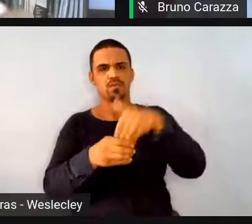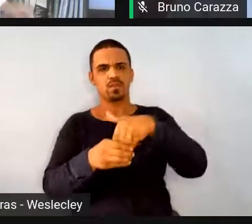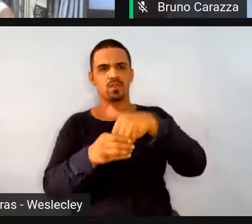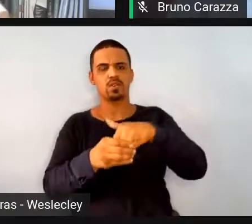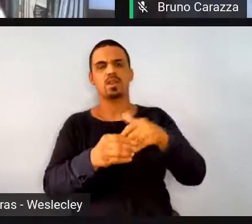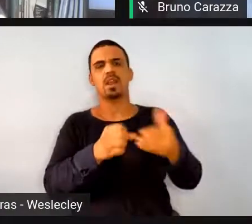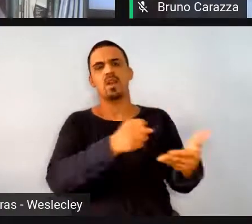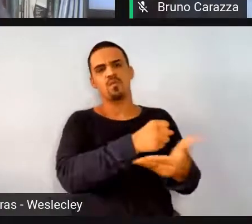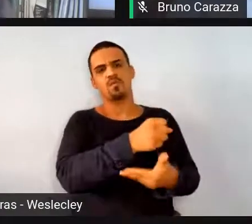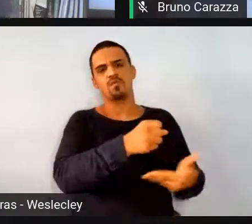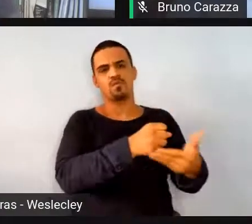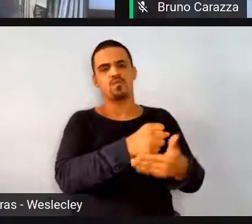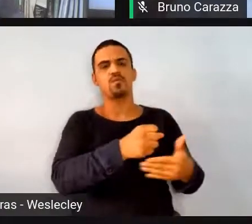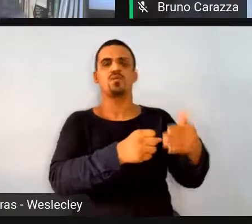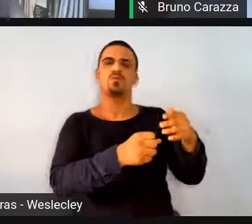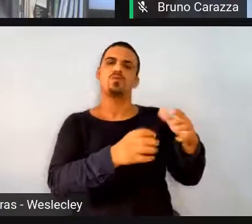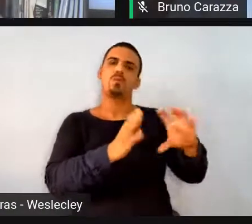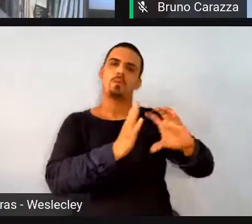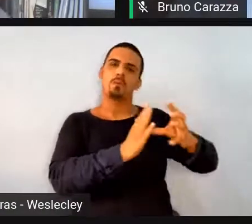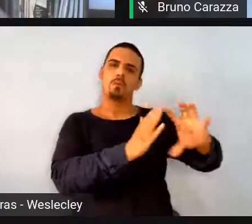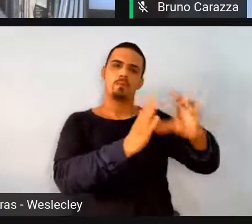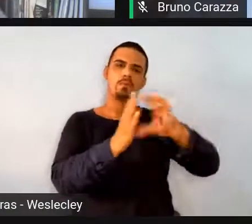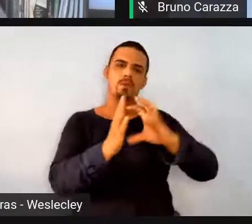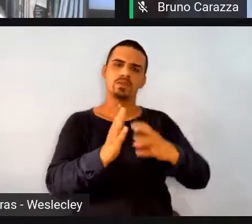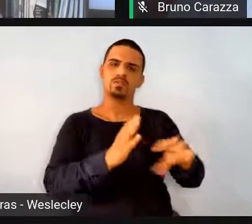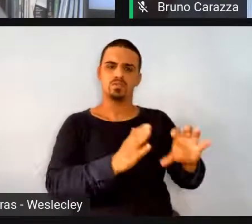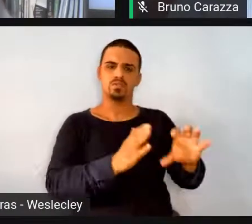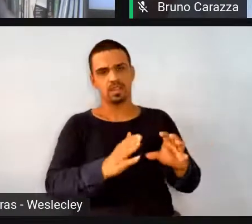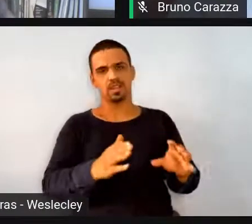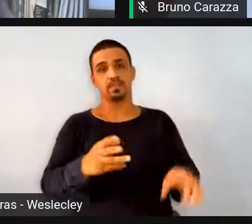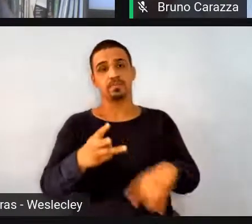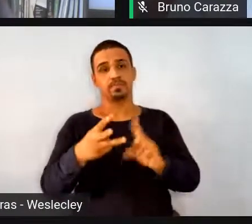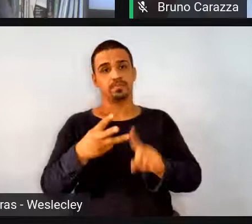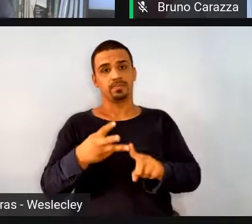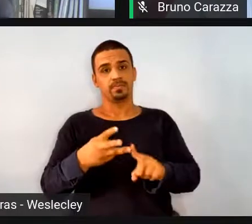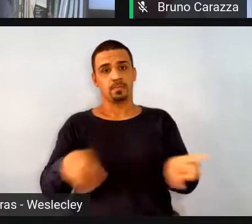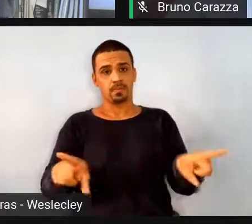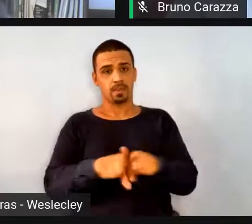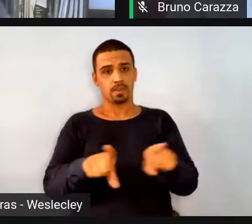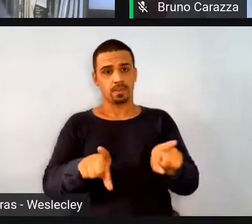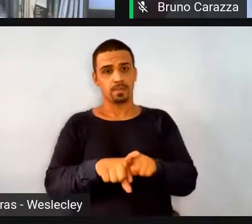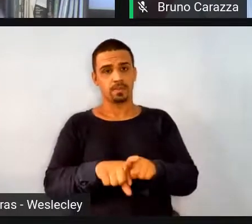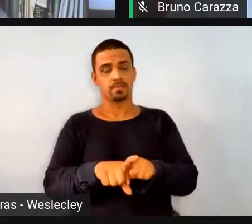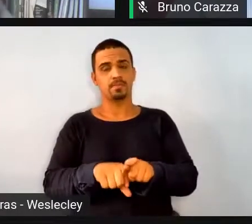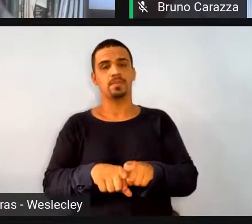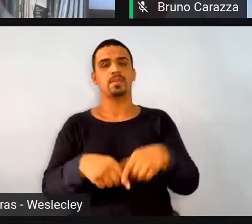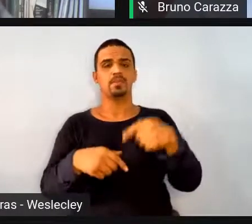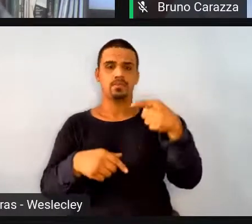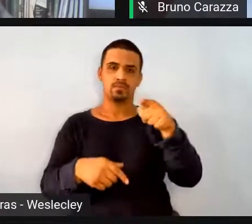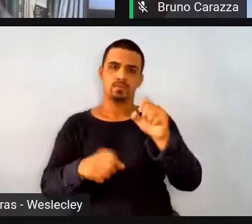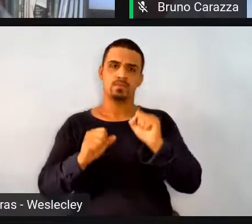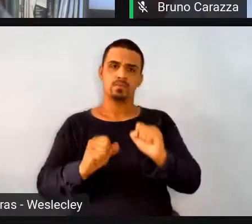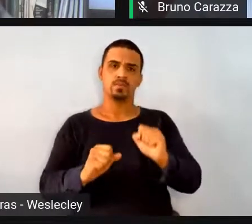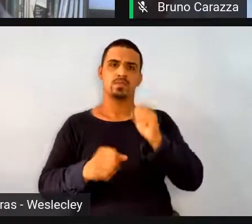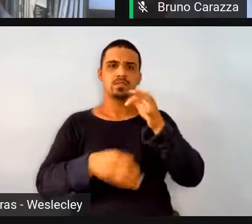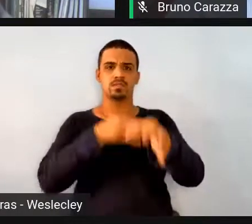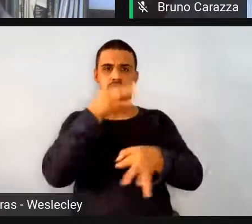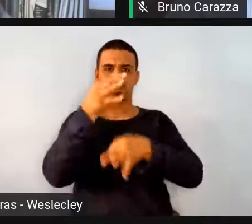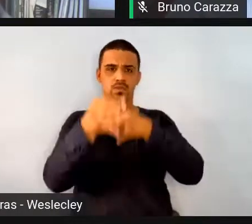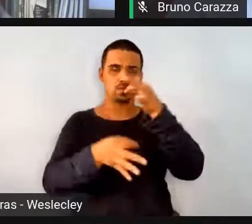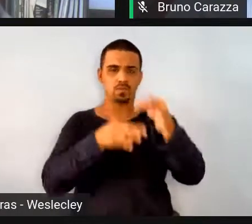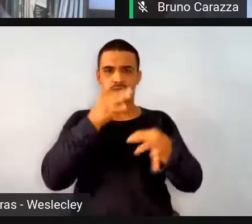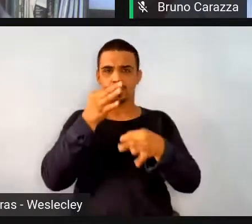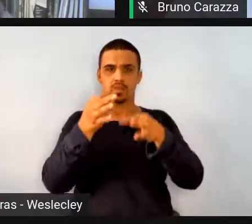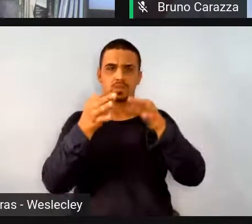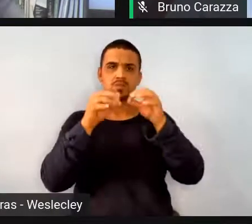Por fim, doutor Bruno Caraza, gostaríamos que você também fizesse a sua apreciação aí do nosso sistema, do